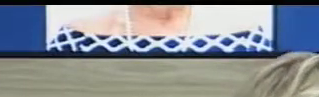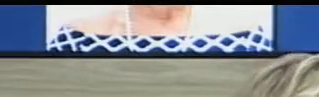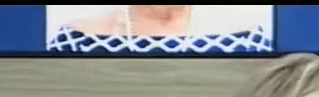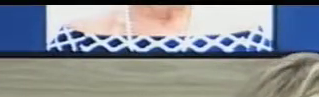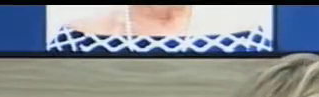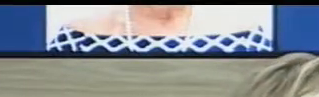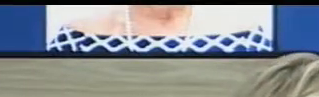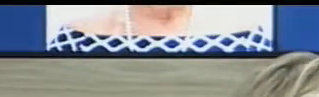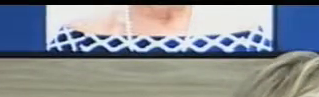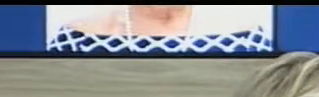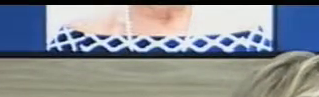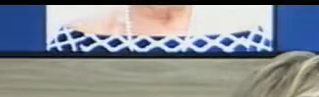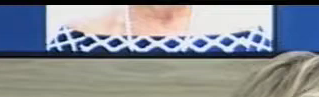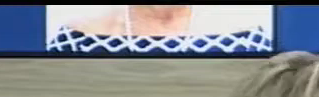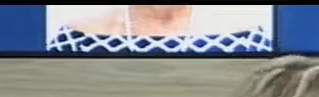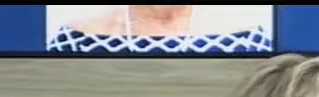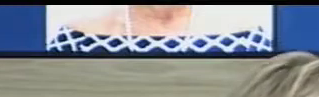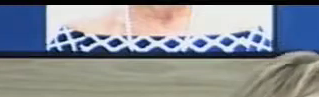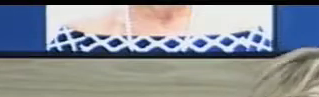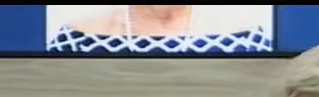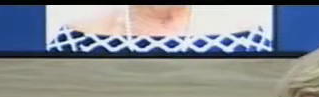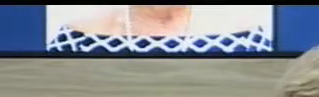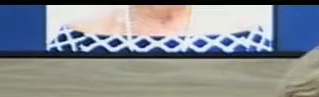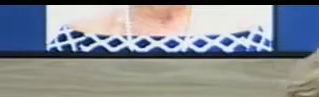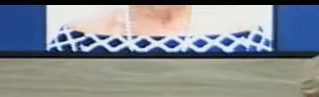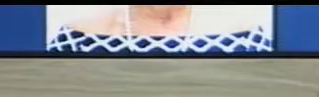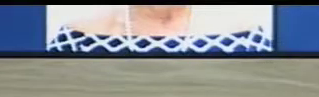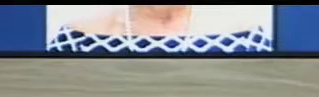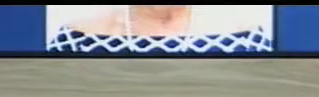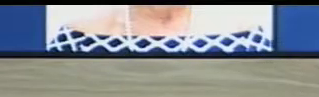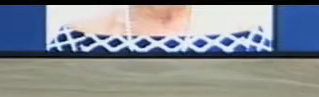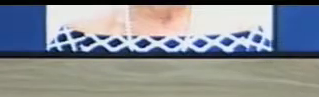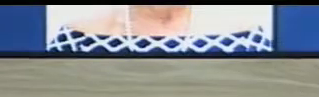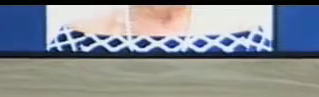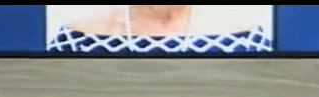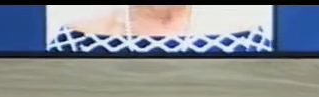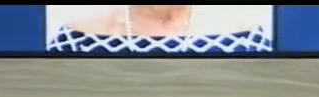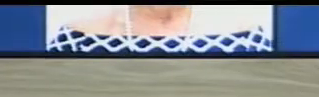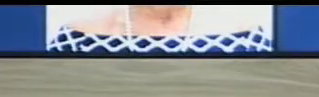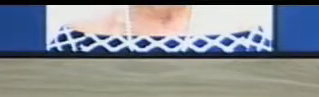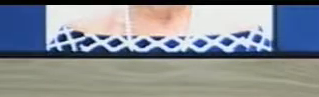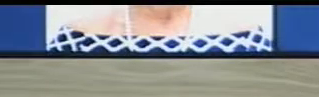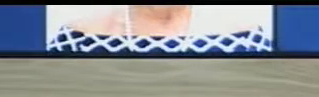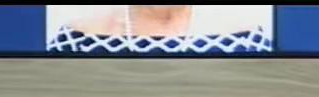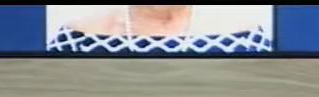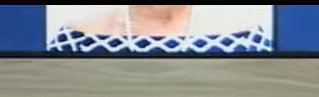são contra a violência de gênero, que é a violência contra a mulher.